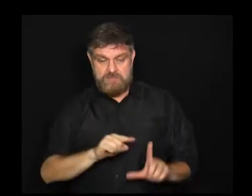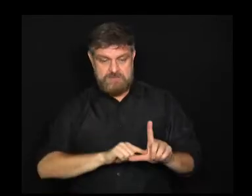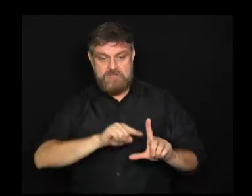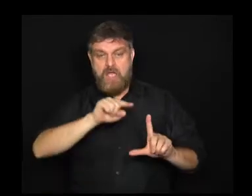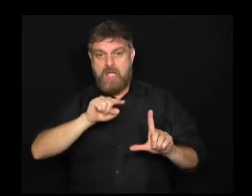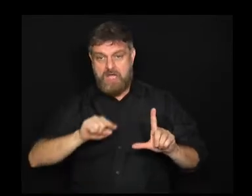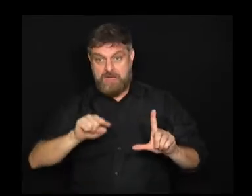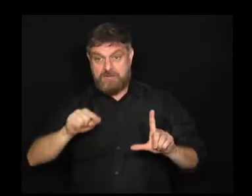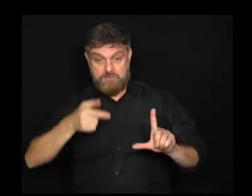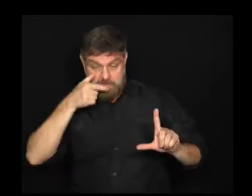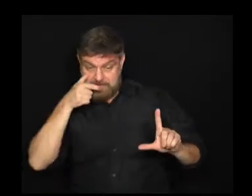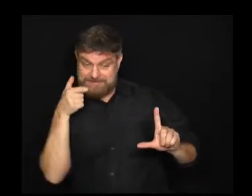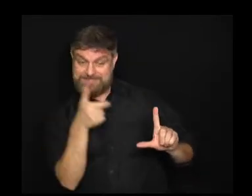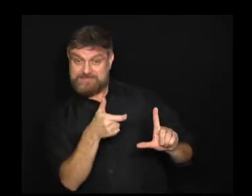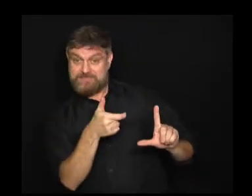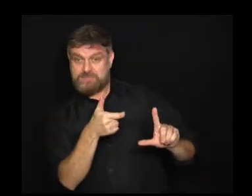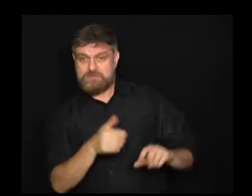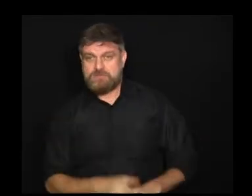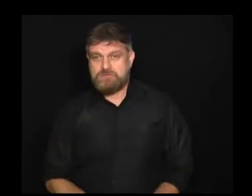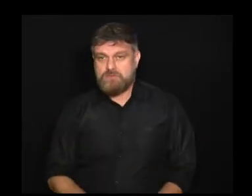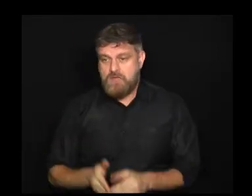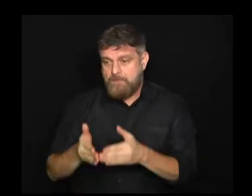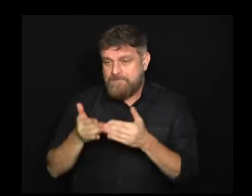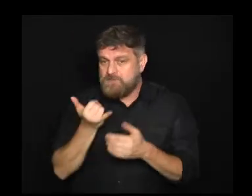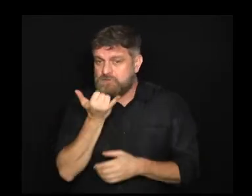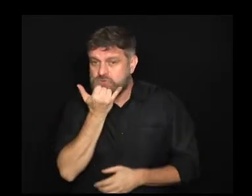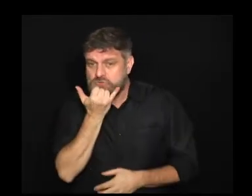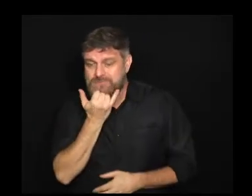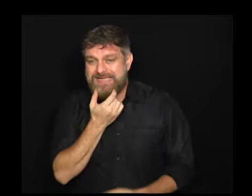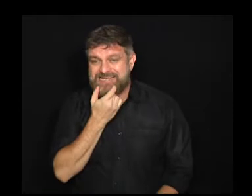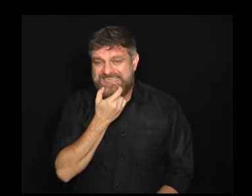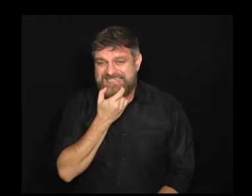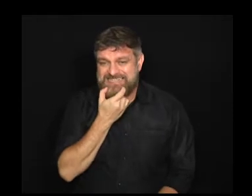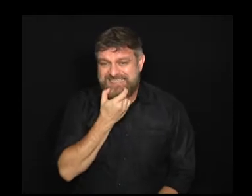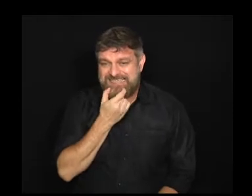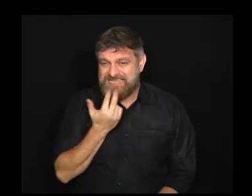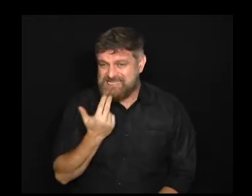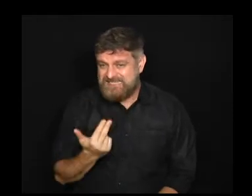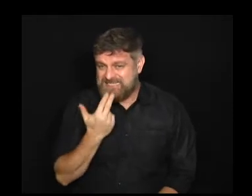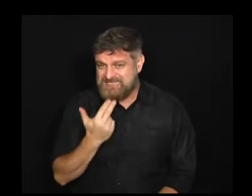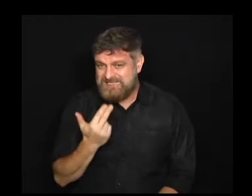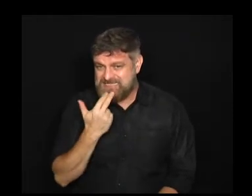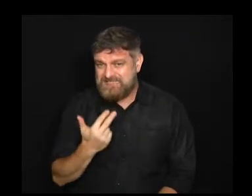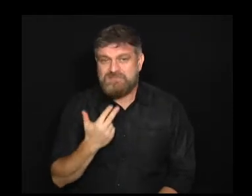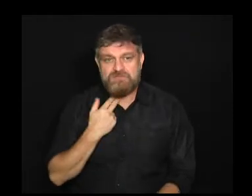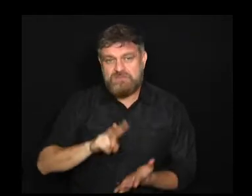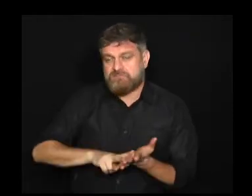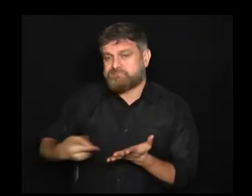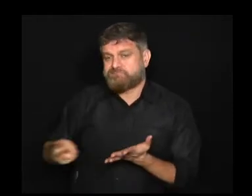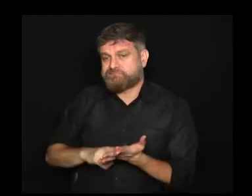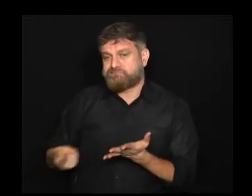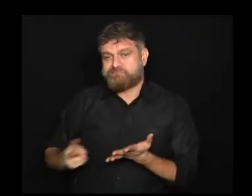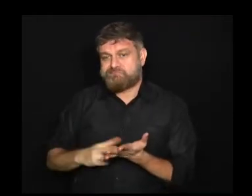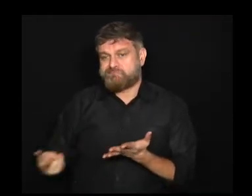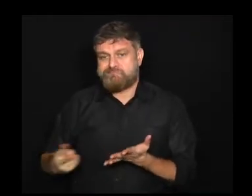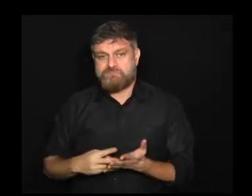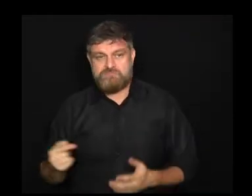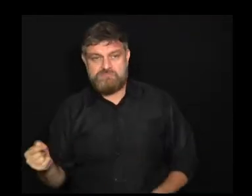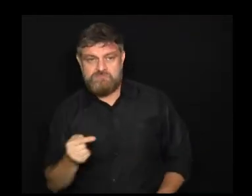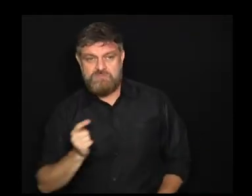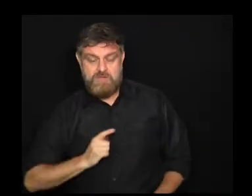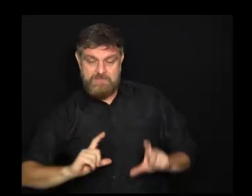acho que é bem interessante. Peço mais uma vez a desculpa de estar em inglês, inclusive isso aqui não seria nem possível traduzir, porque ele é